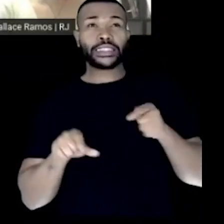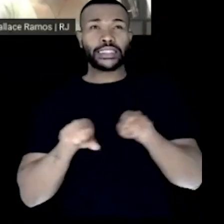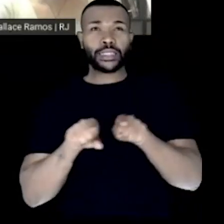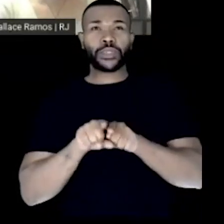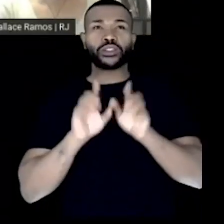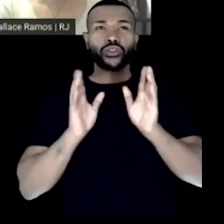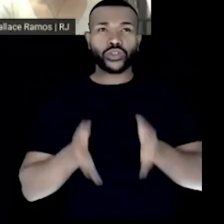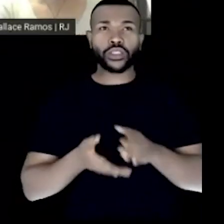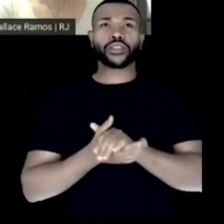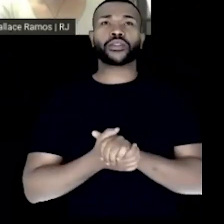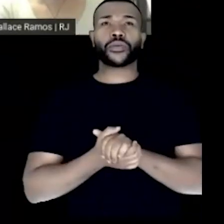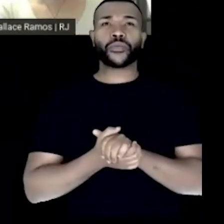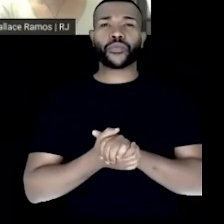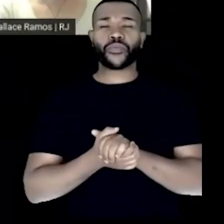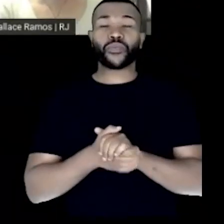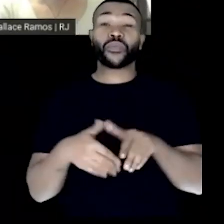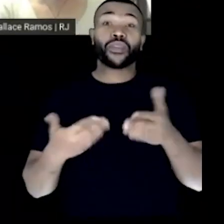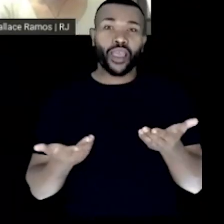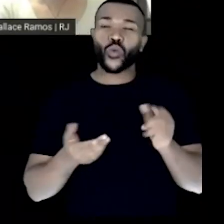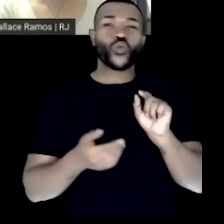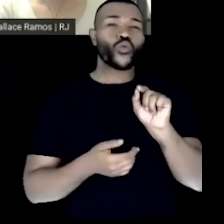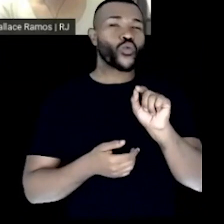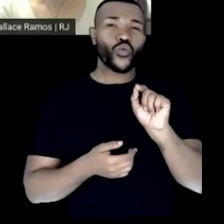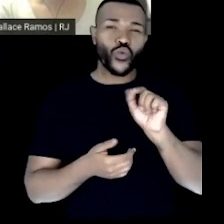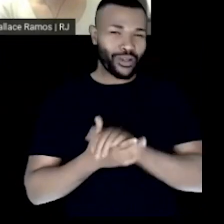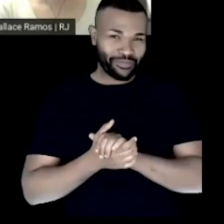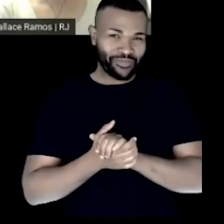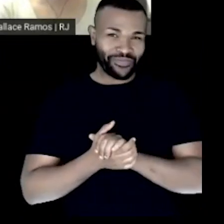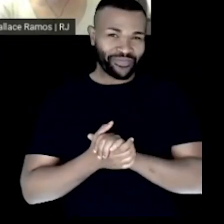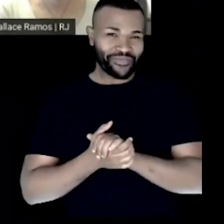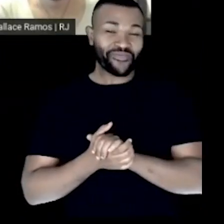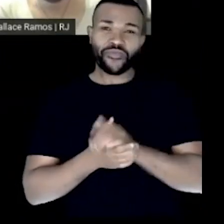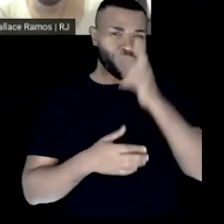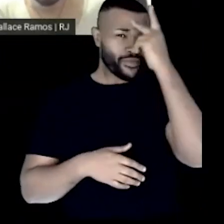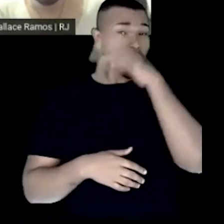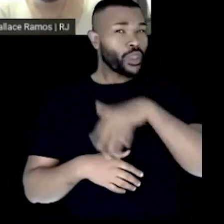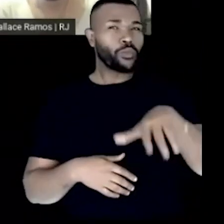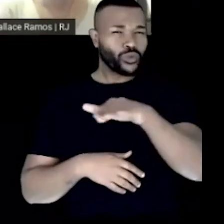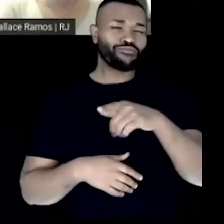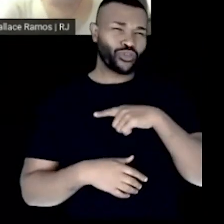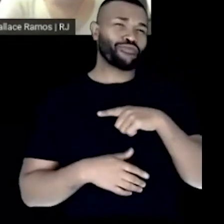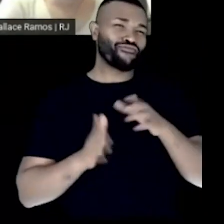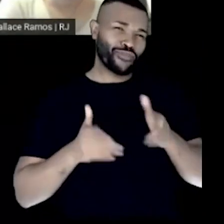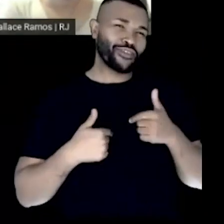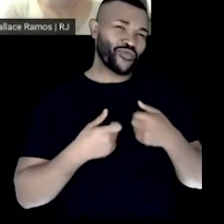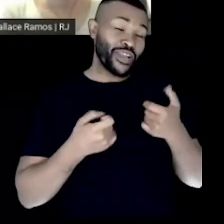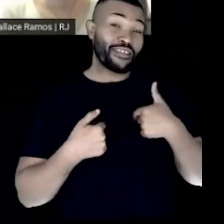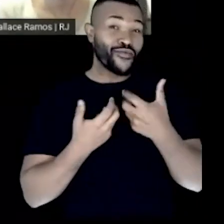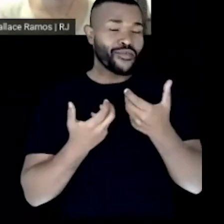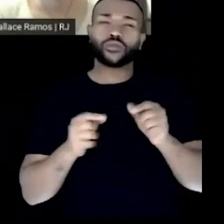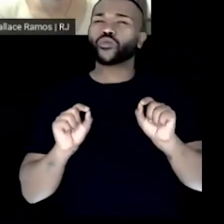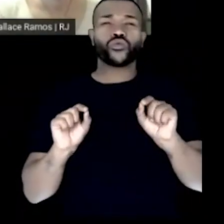matar. Então faz de conta que eu só falei mortos-vivos. Sem problema. E aí... acho que para todo mundo não tem problema,